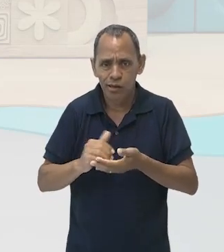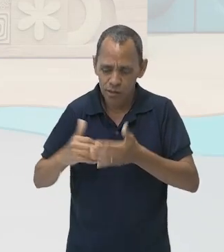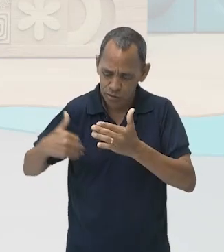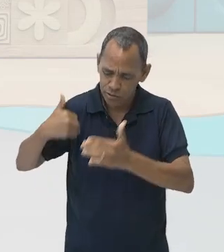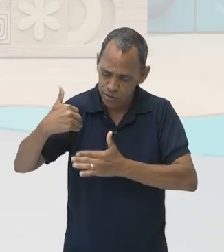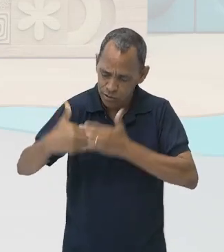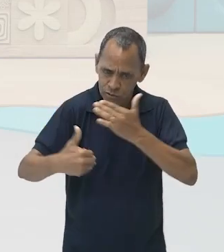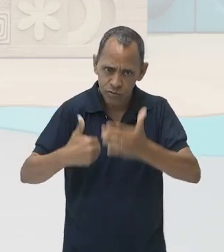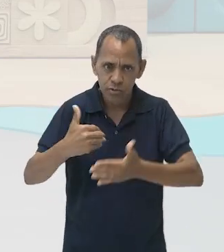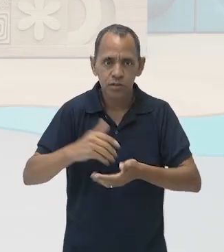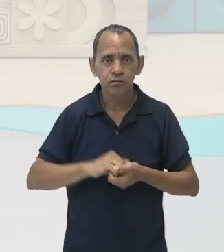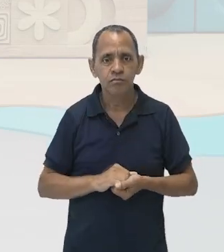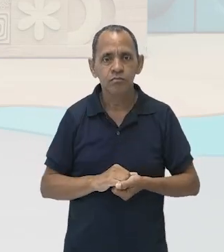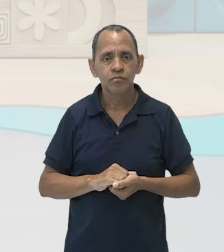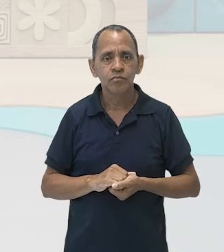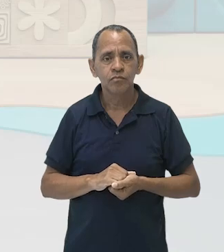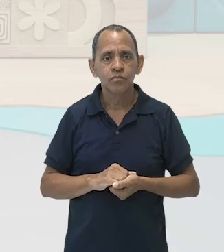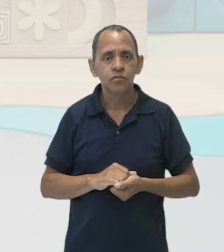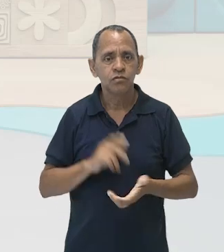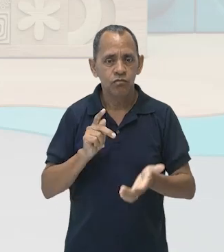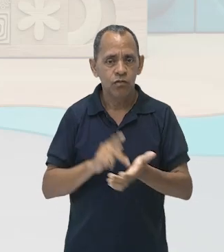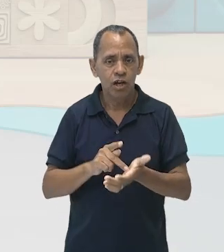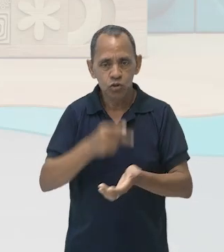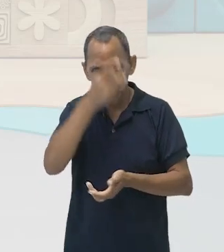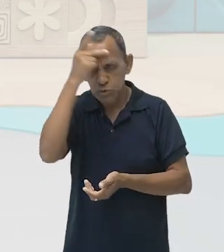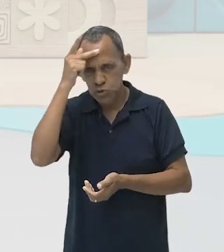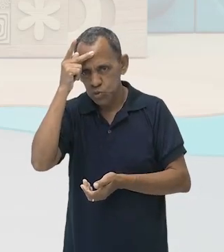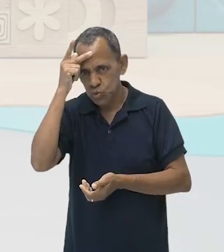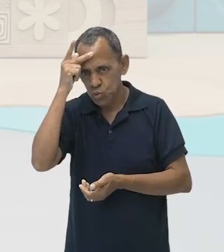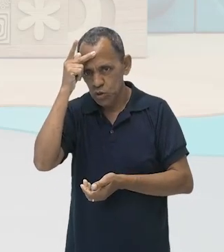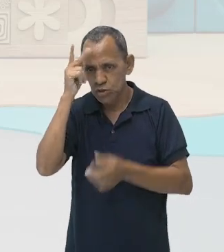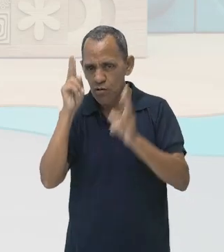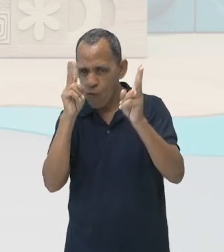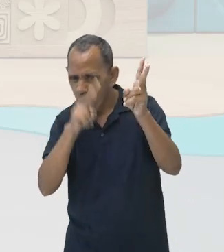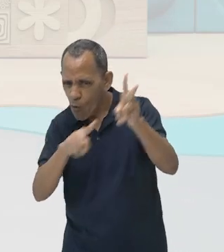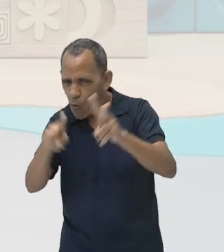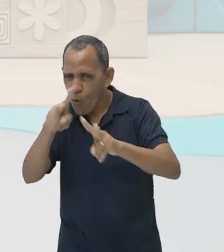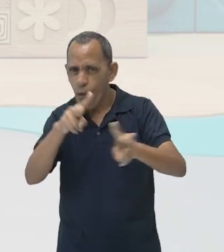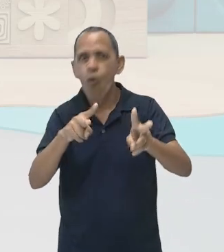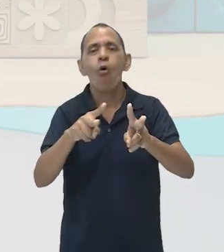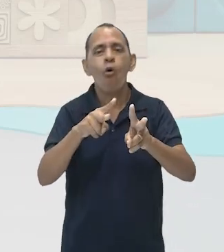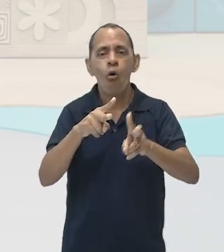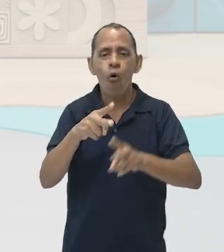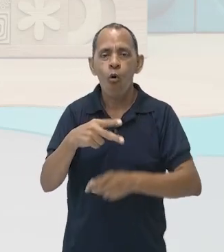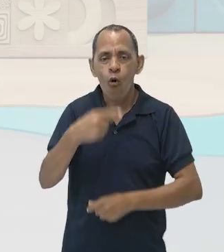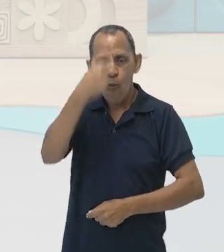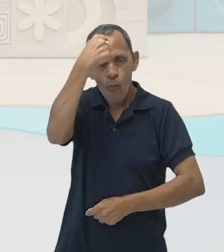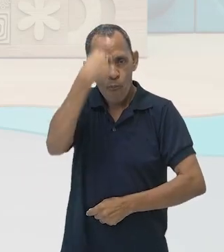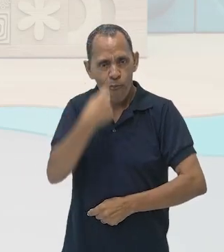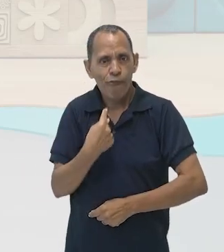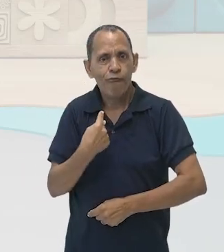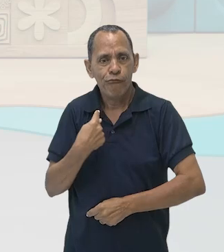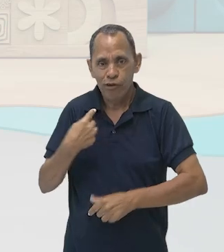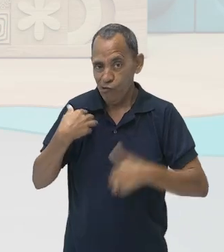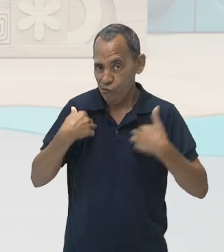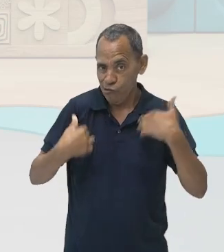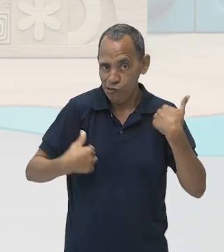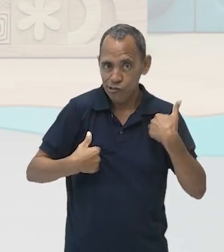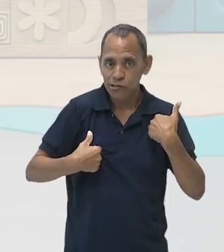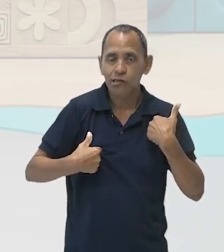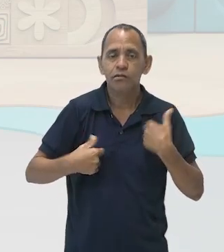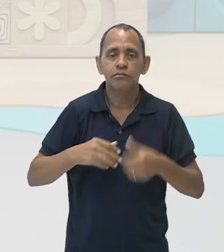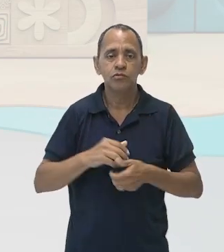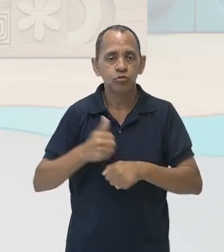pessoas idealizam, a aparência física de um certo profissional. Da dança de salão não é